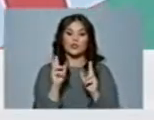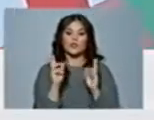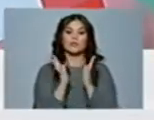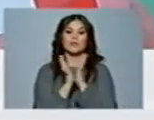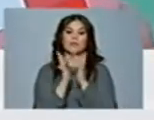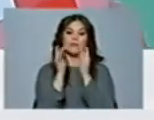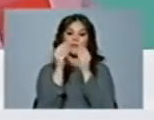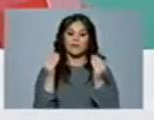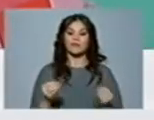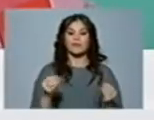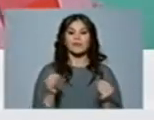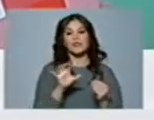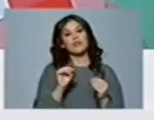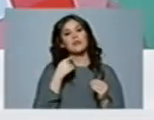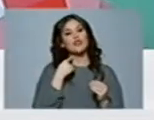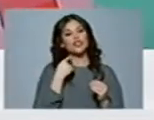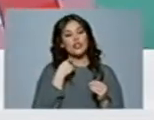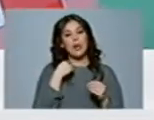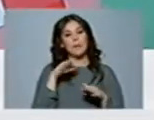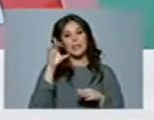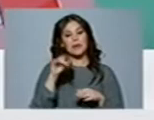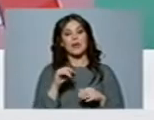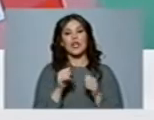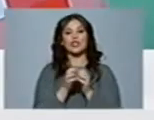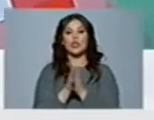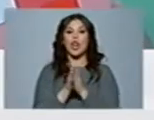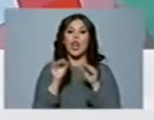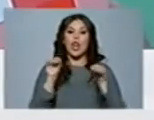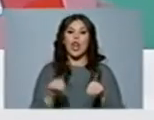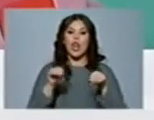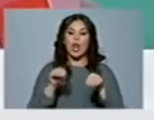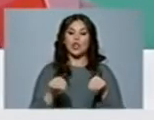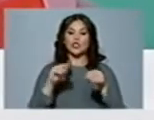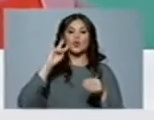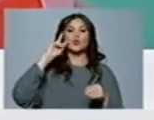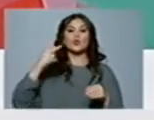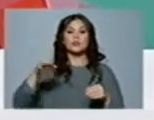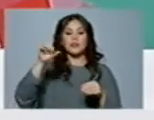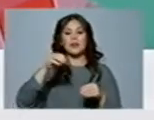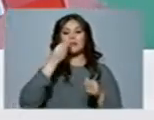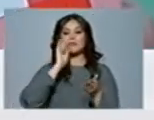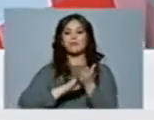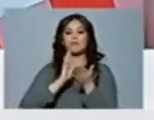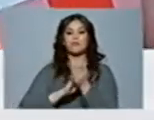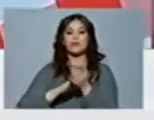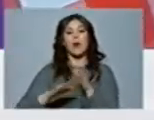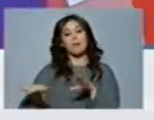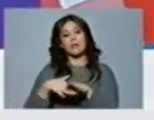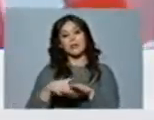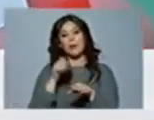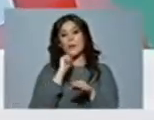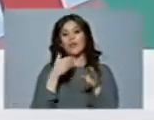internet em formato digital e estão em todas as lojas interativas de turismo, bem como nos restaurantes aderentes. Por isso terão